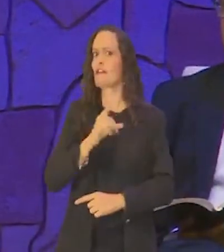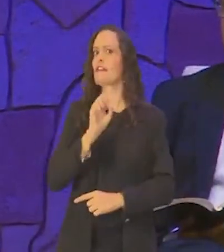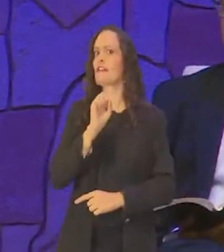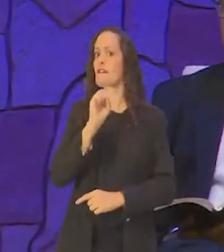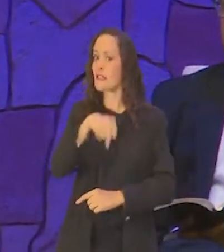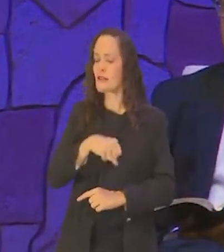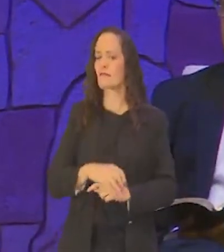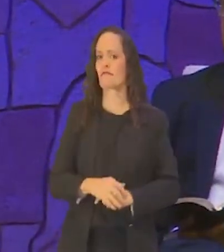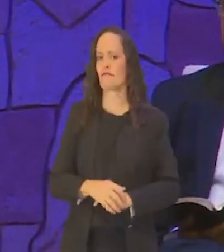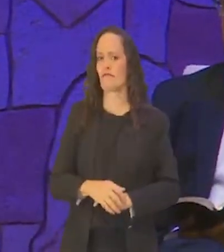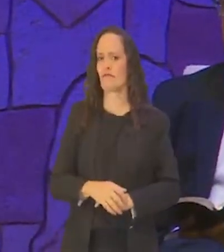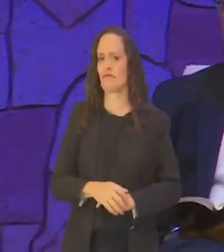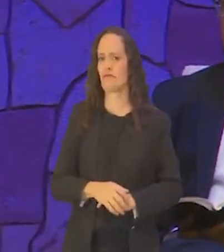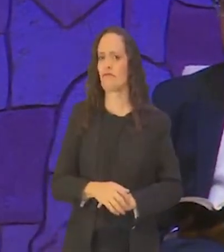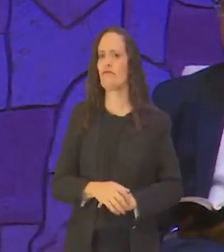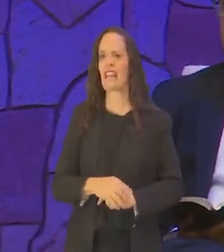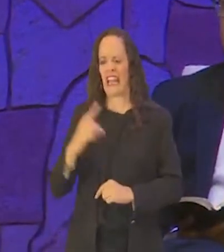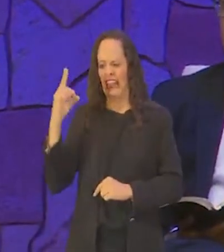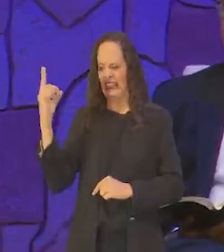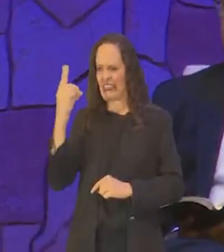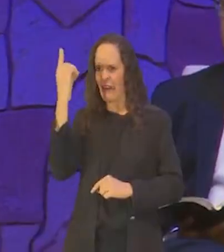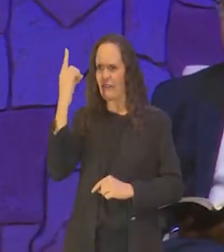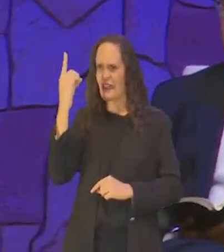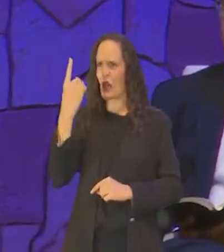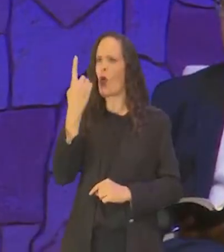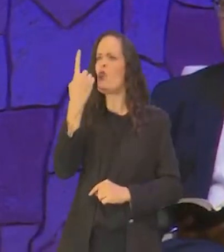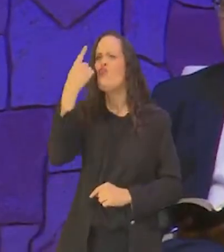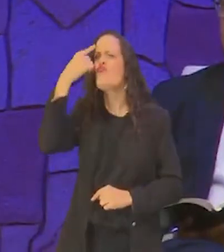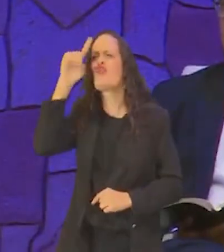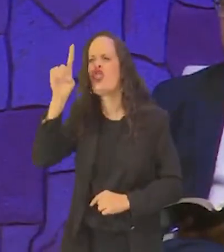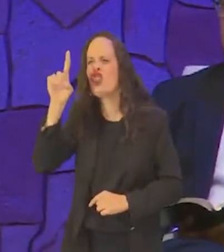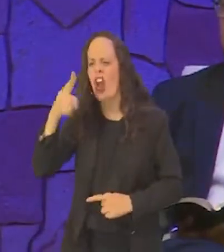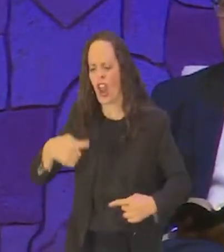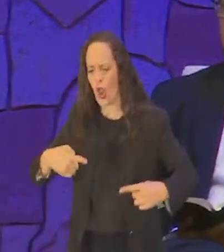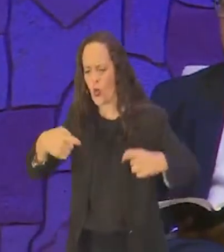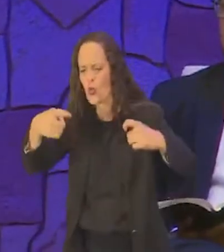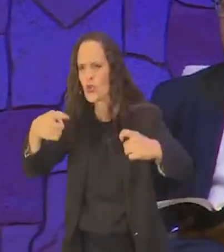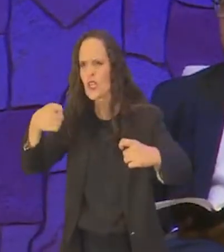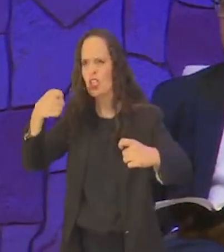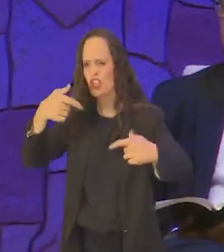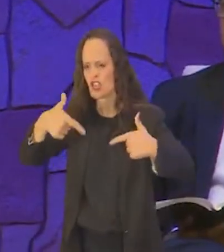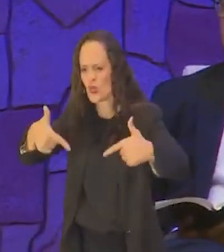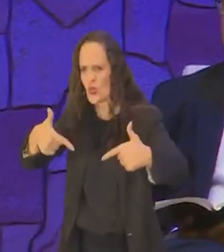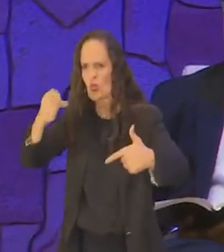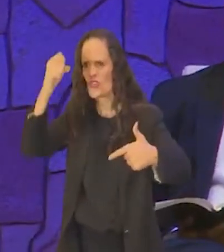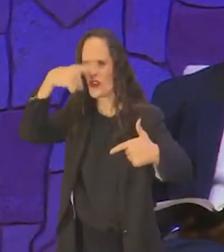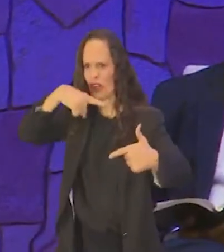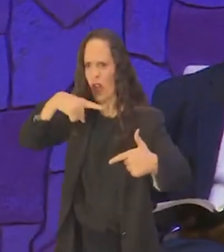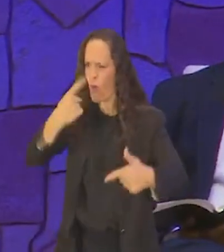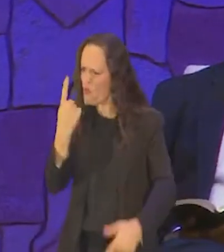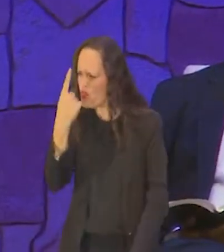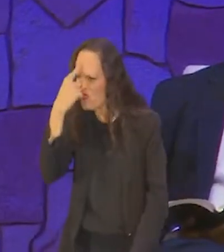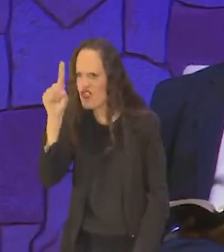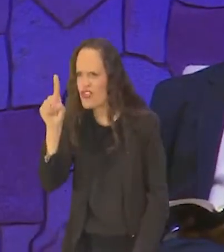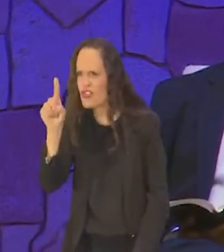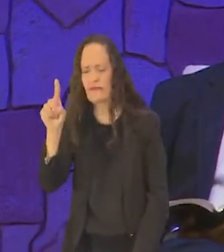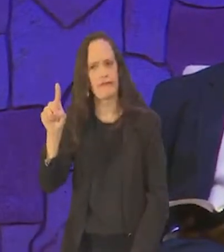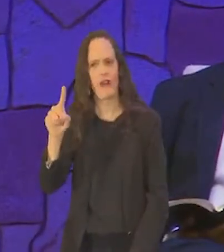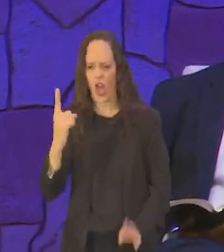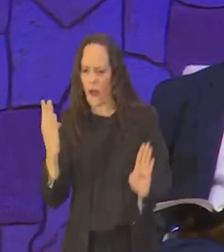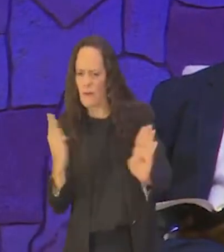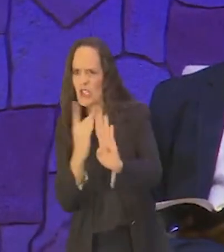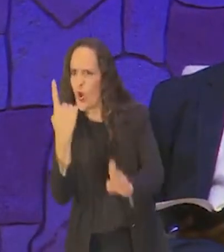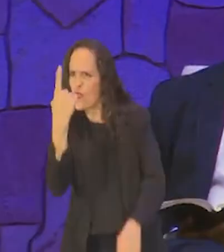As lutas que Davi enfrentou não foram lutas de um dia, 2 dias, uma semana, um mês, um ano. Foi